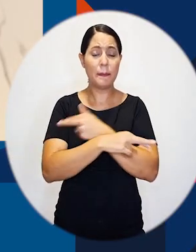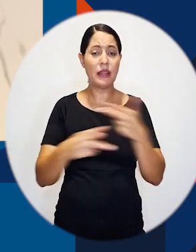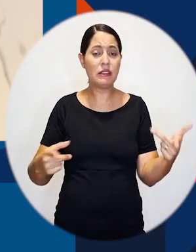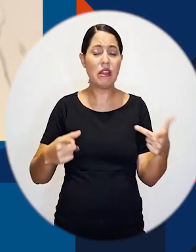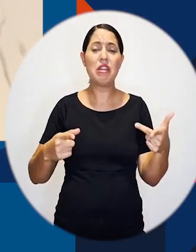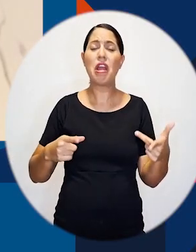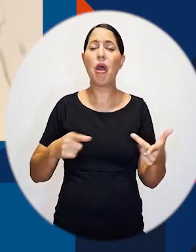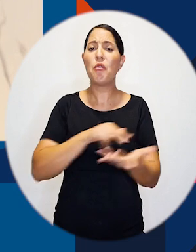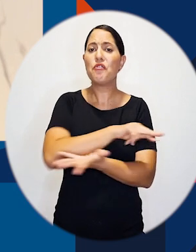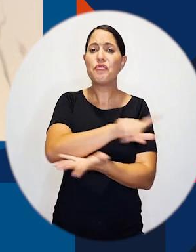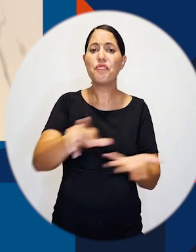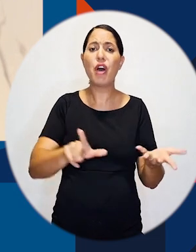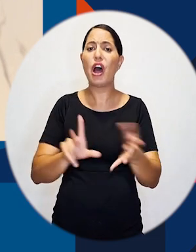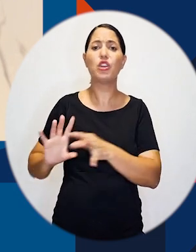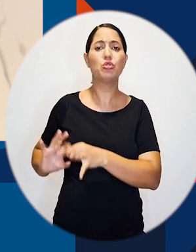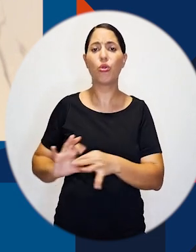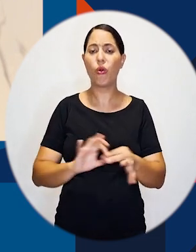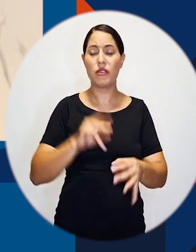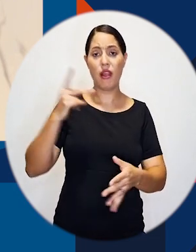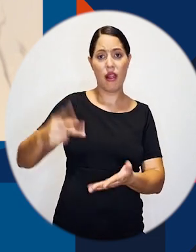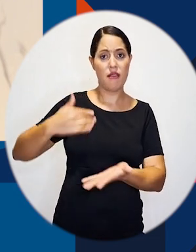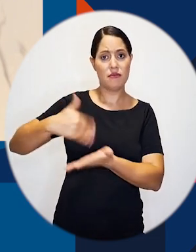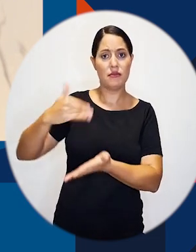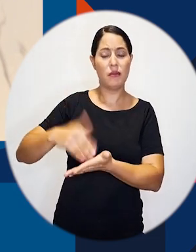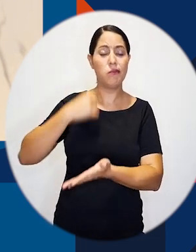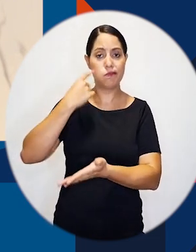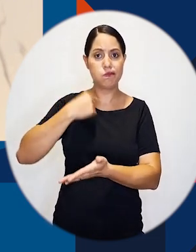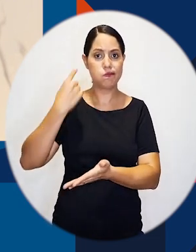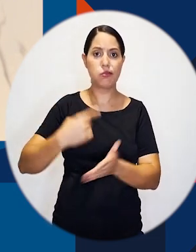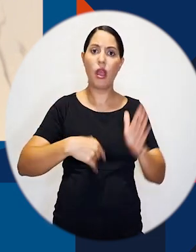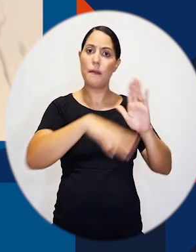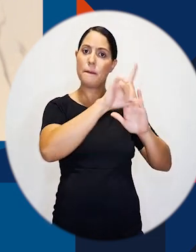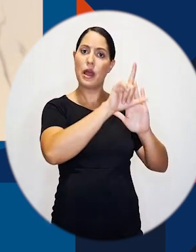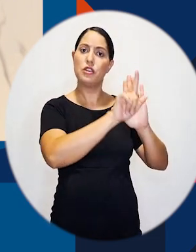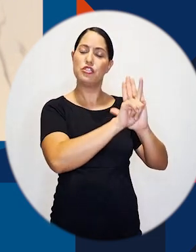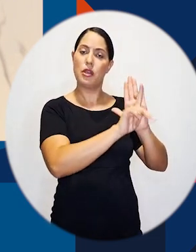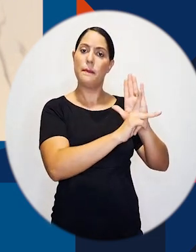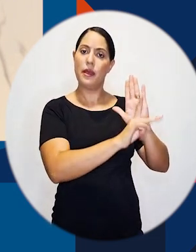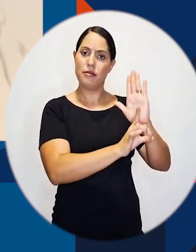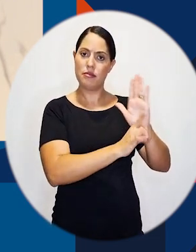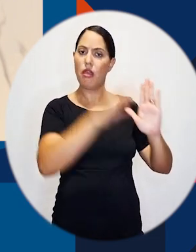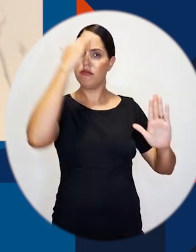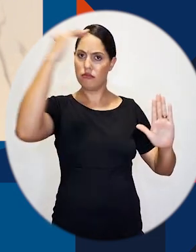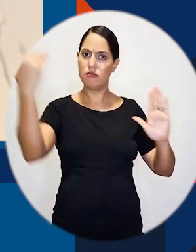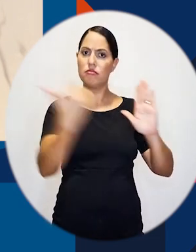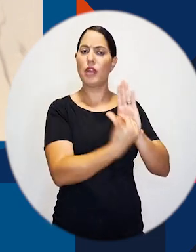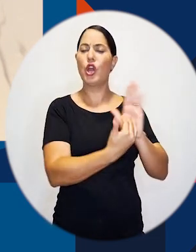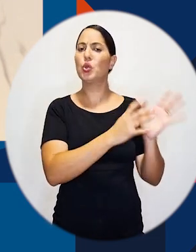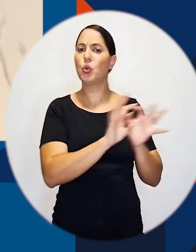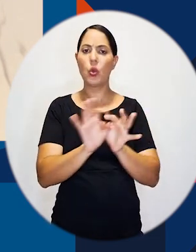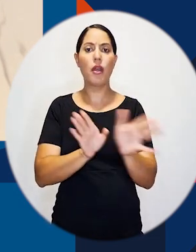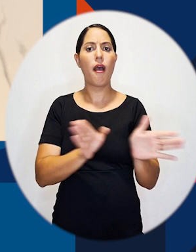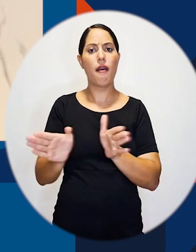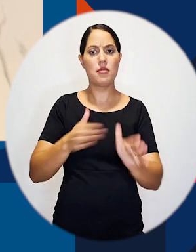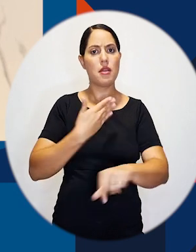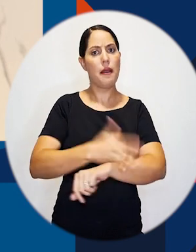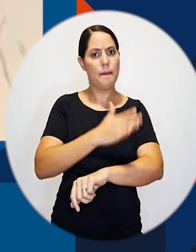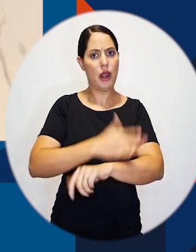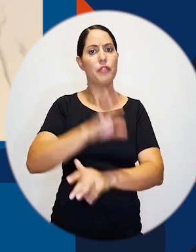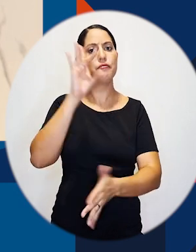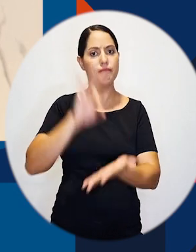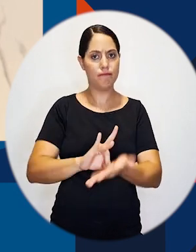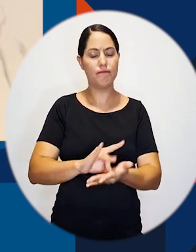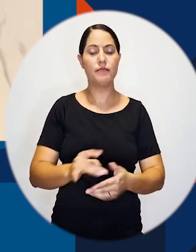advocacia a adotarem uma prática responsável e garantir a conformidade com a legislação de maneira acessível e